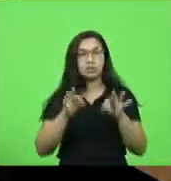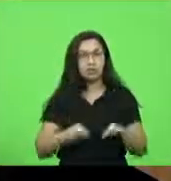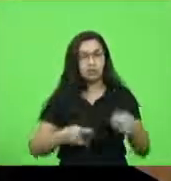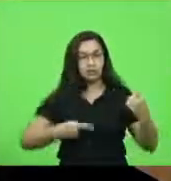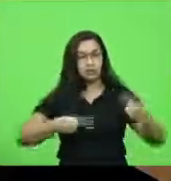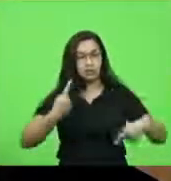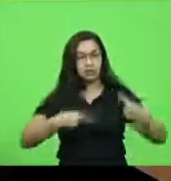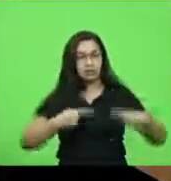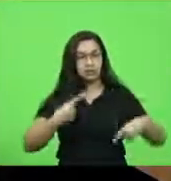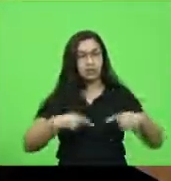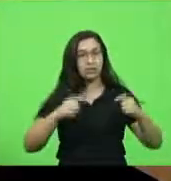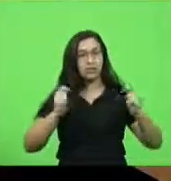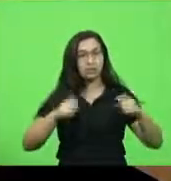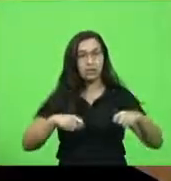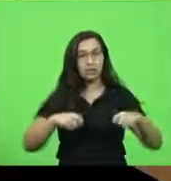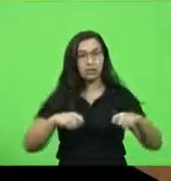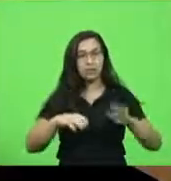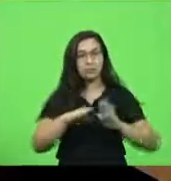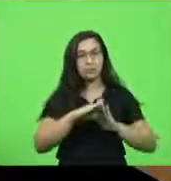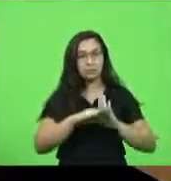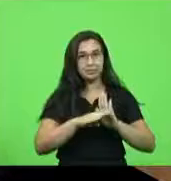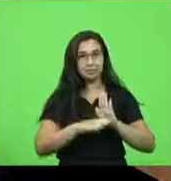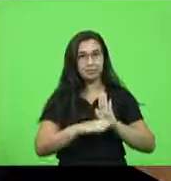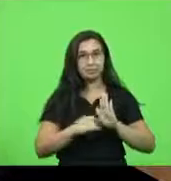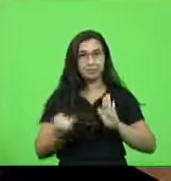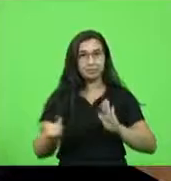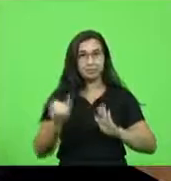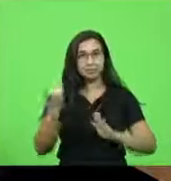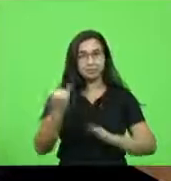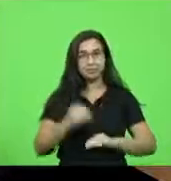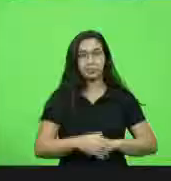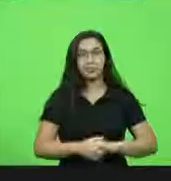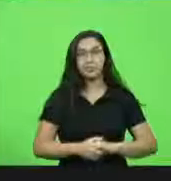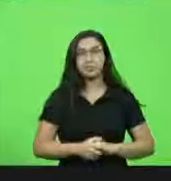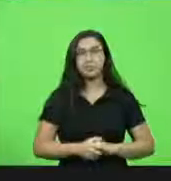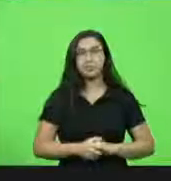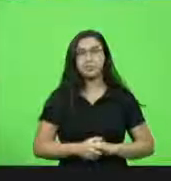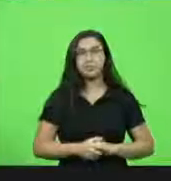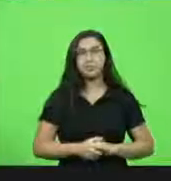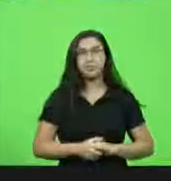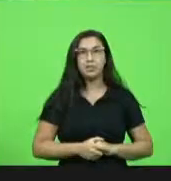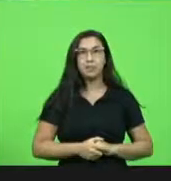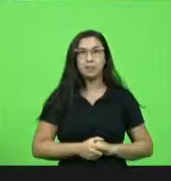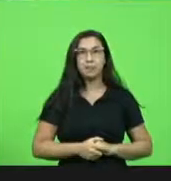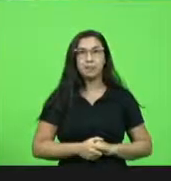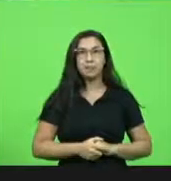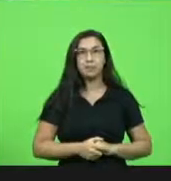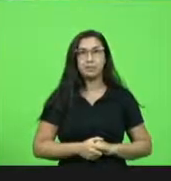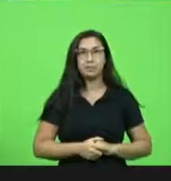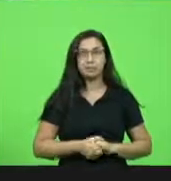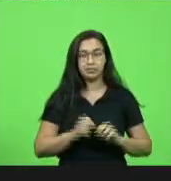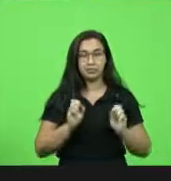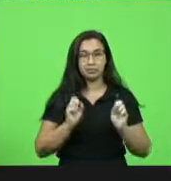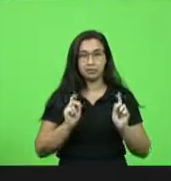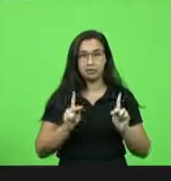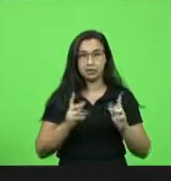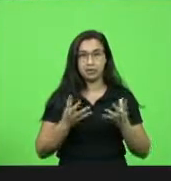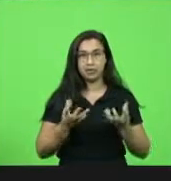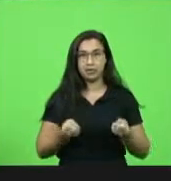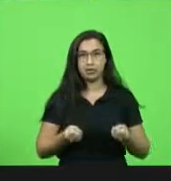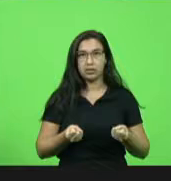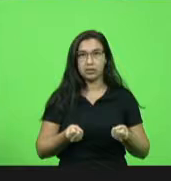esta matéria tão relevante. Era essa a minha colocação, senhor presidente. Será aceito por essa